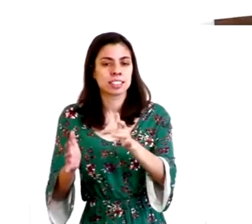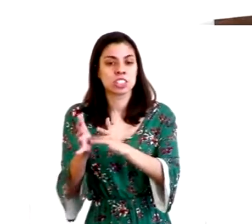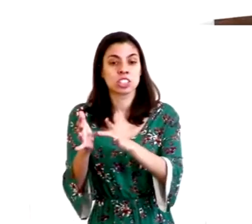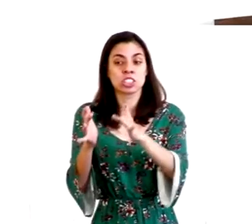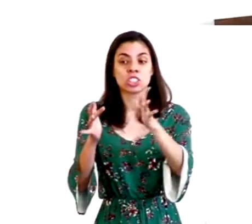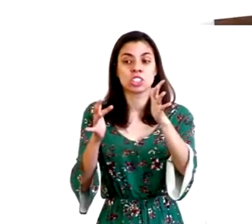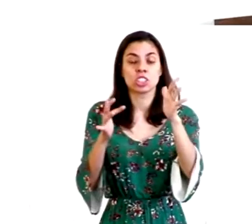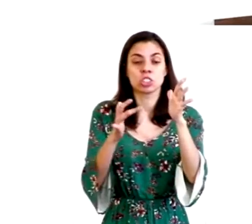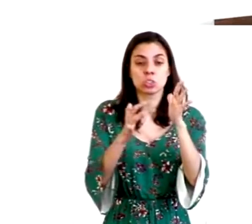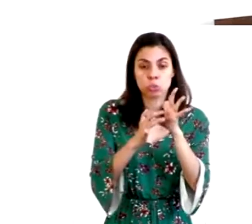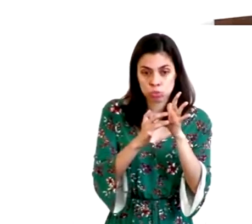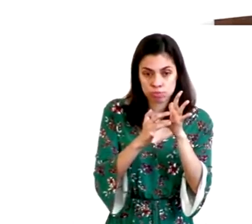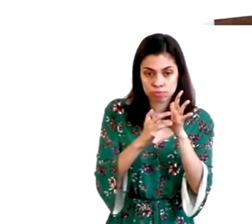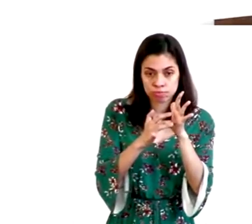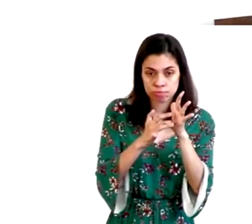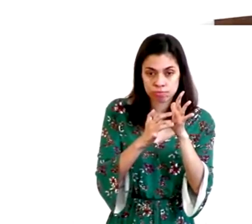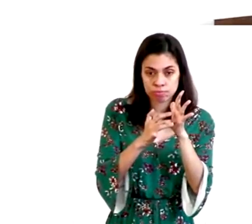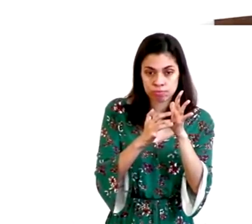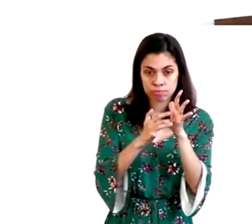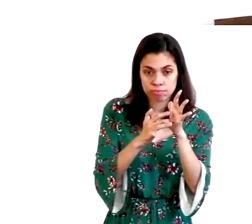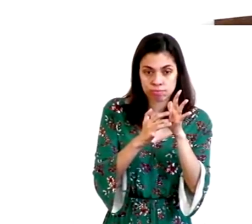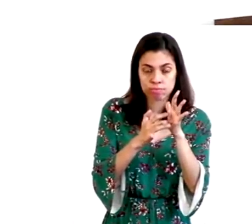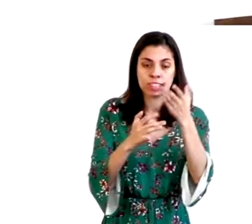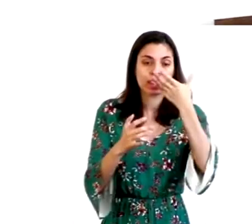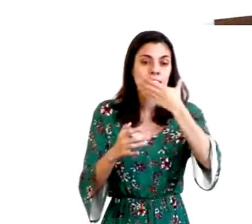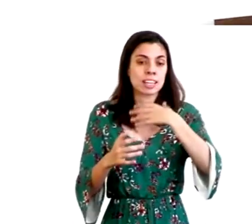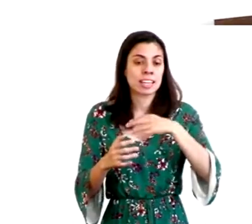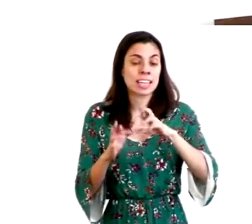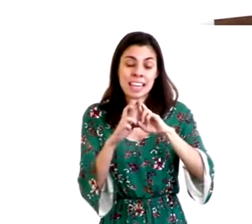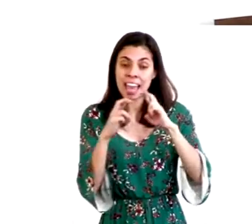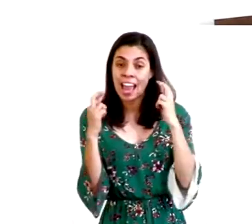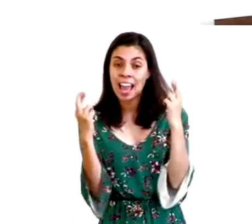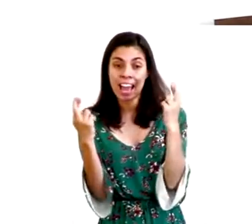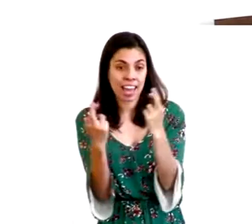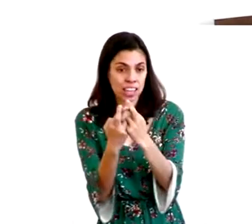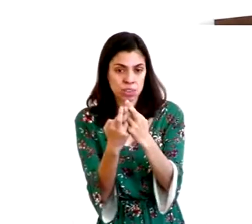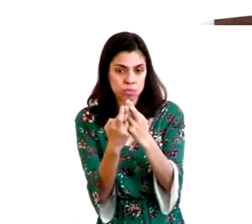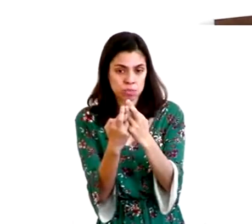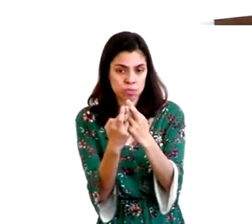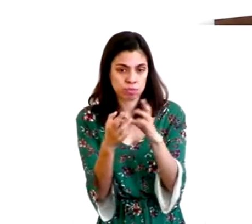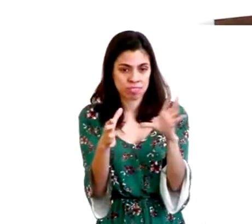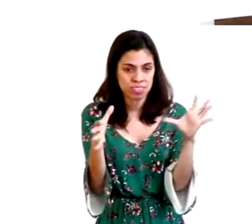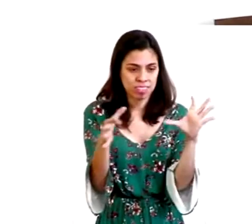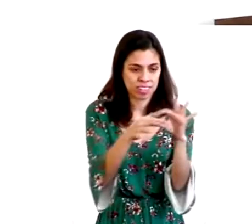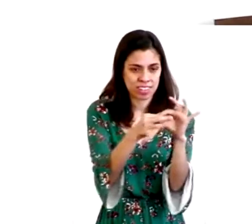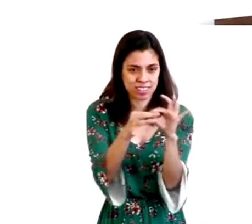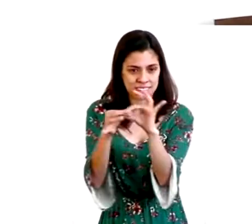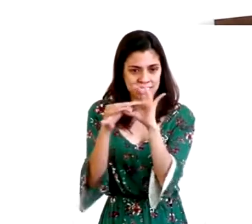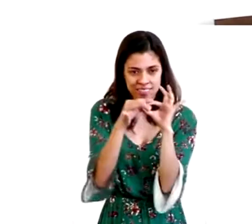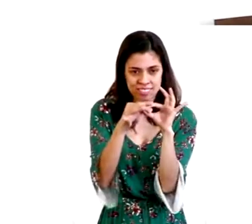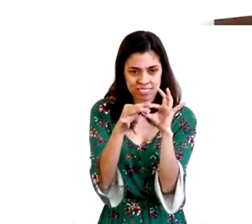Este sermão é a expressão da graça e da vontade soberana de Deus. O reino dos